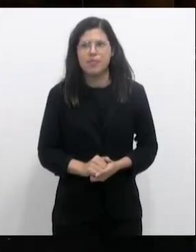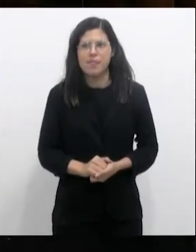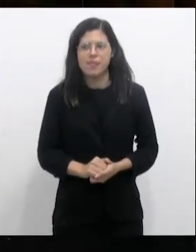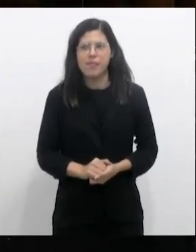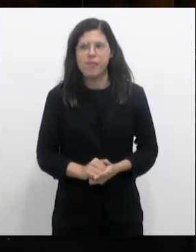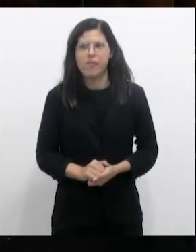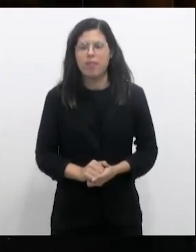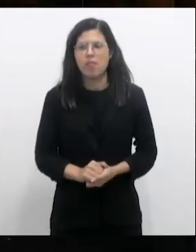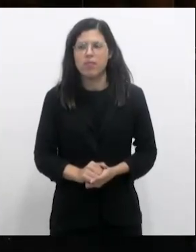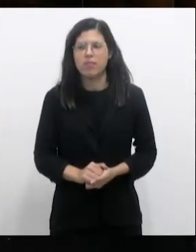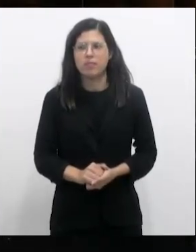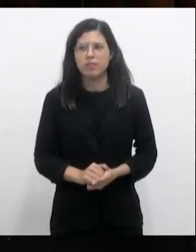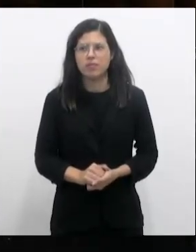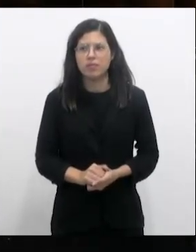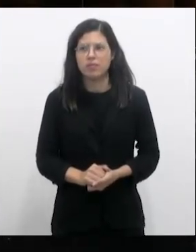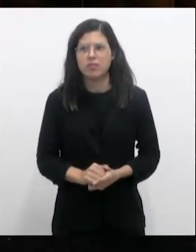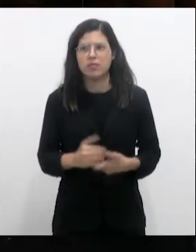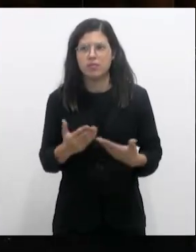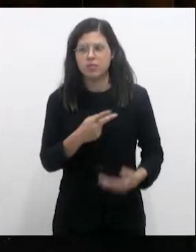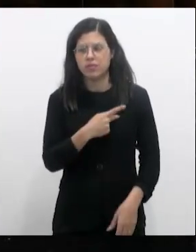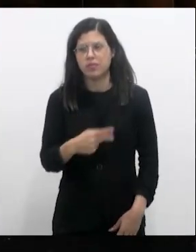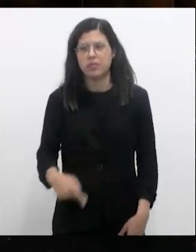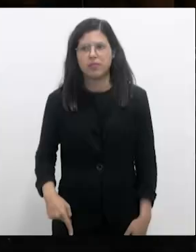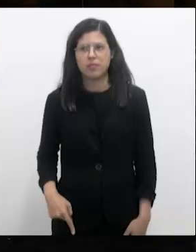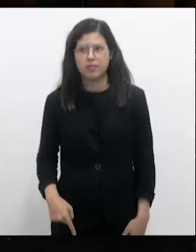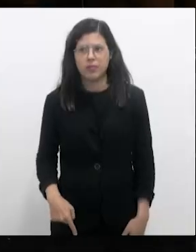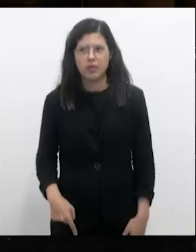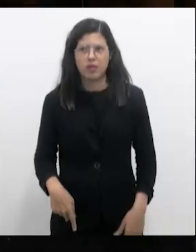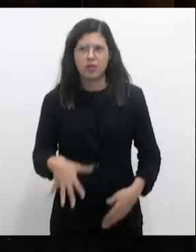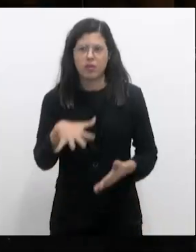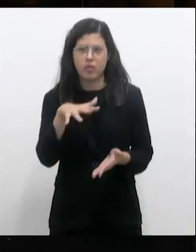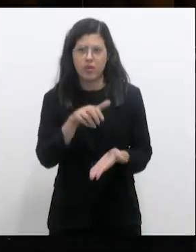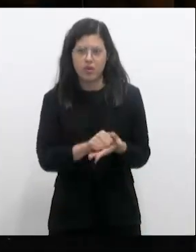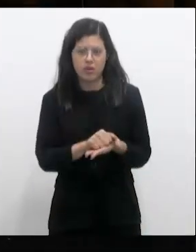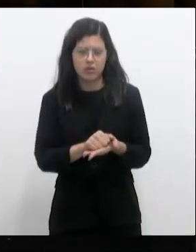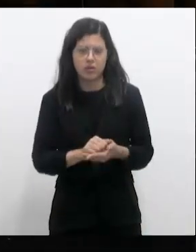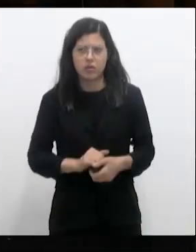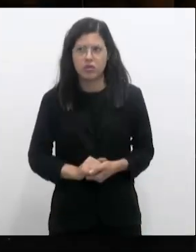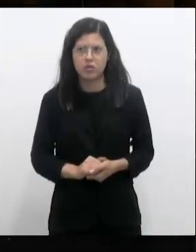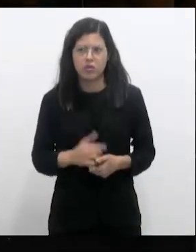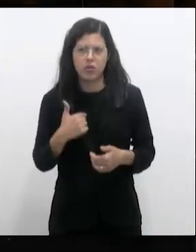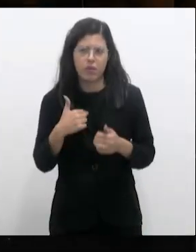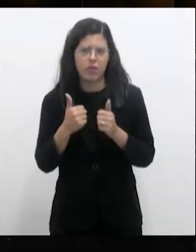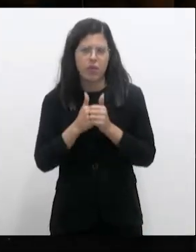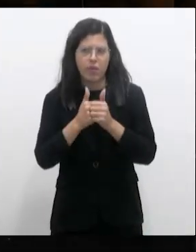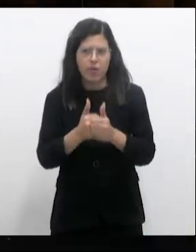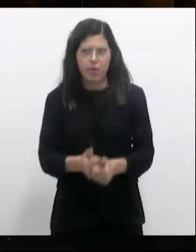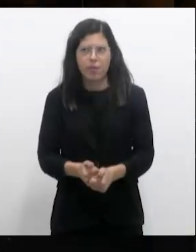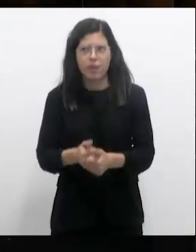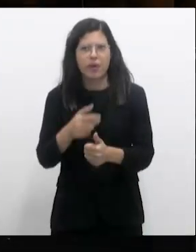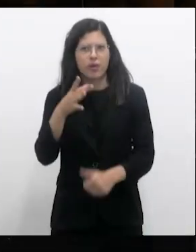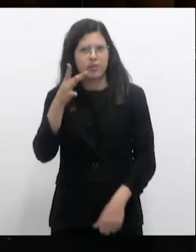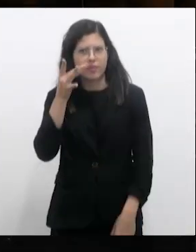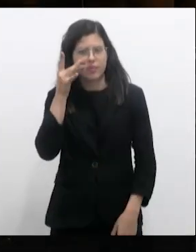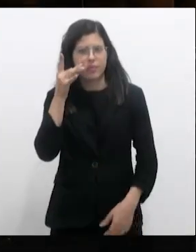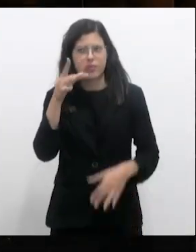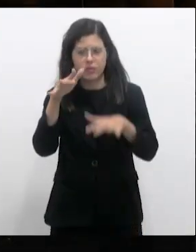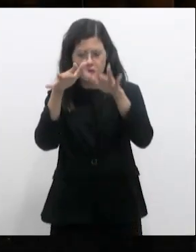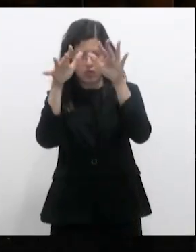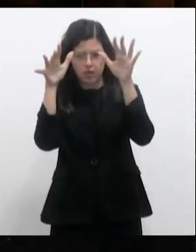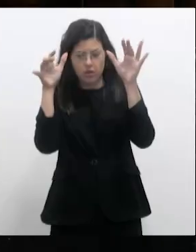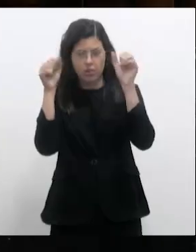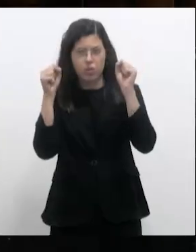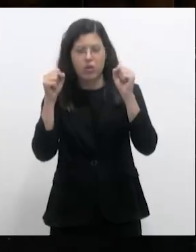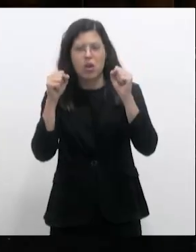Então, senhor presidente, fica aqui o registro, vou acompanhar de perto no tribunal